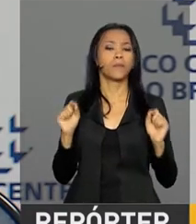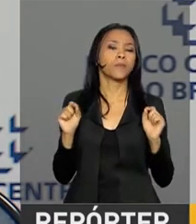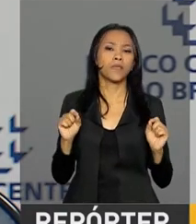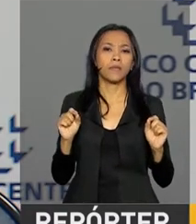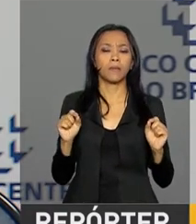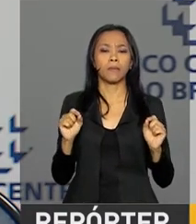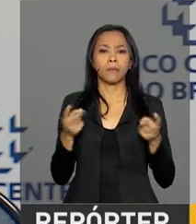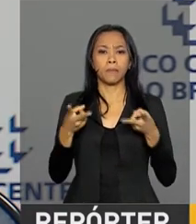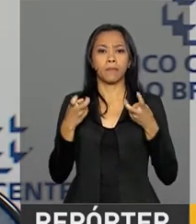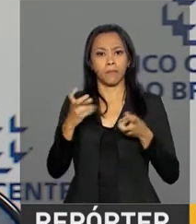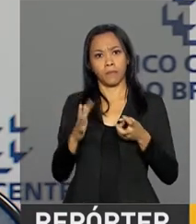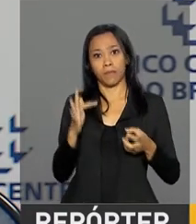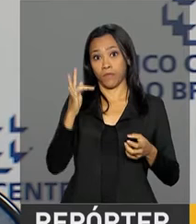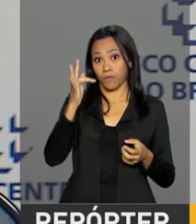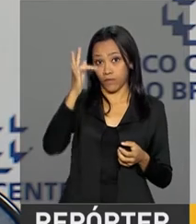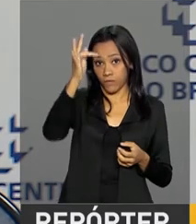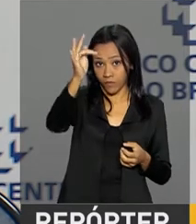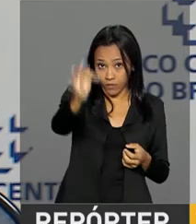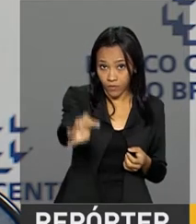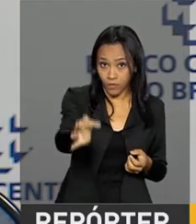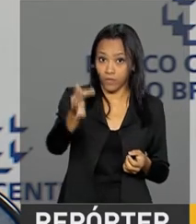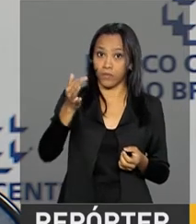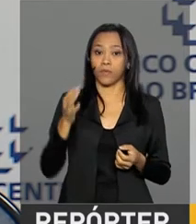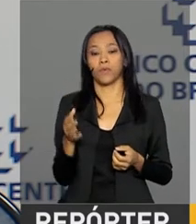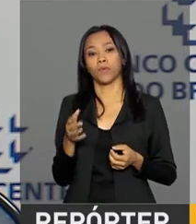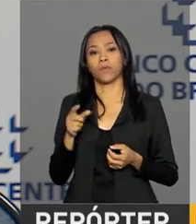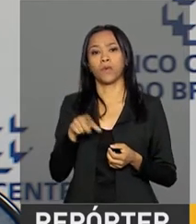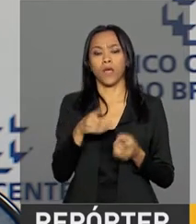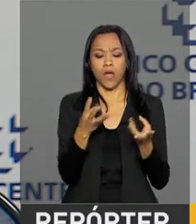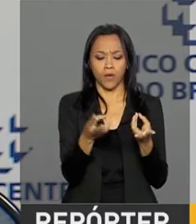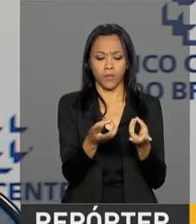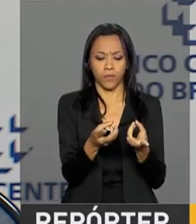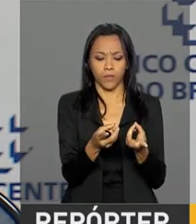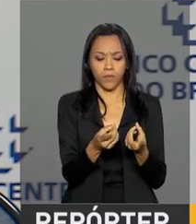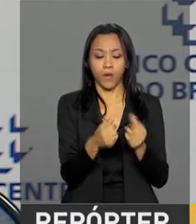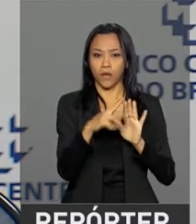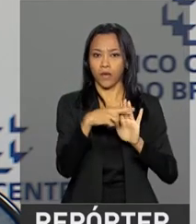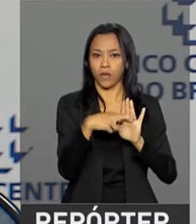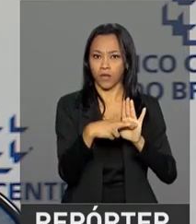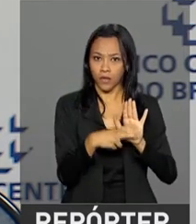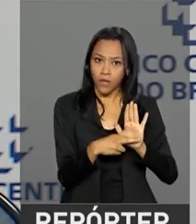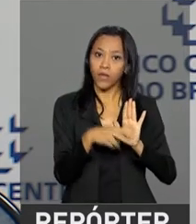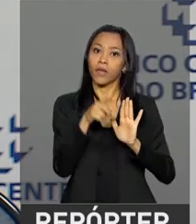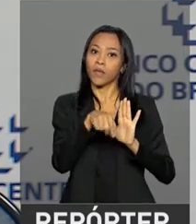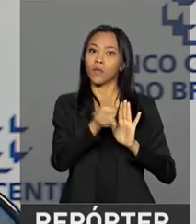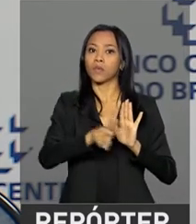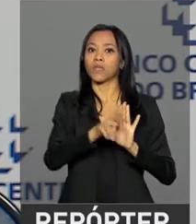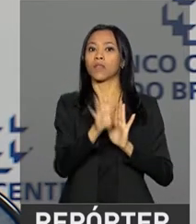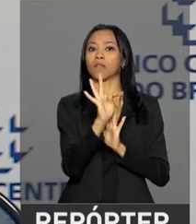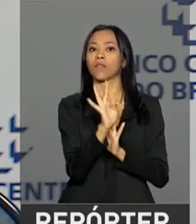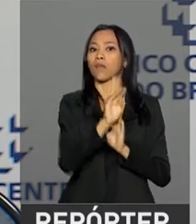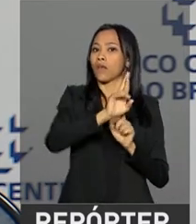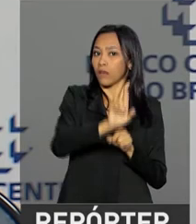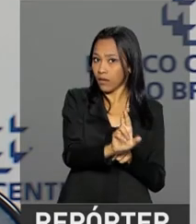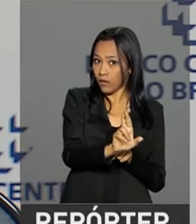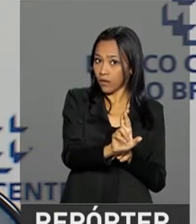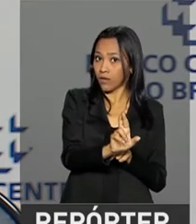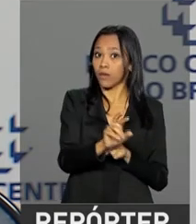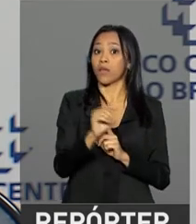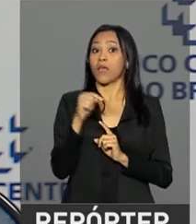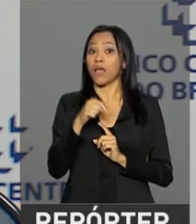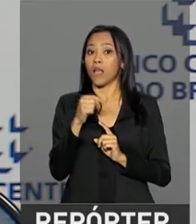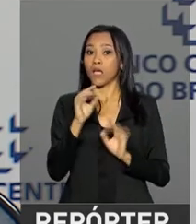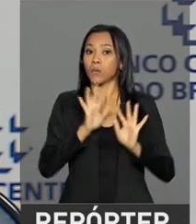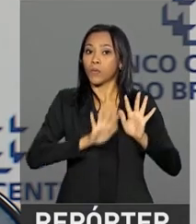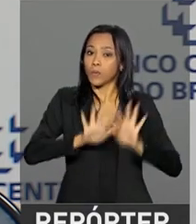futuro na representatividade da base de dados que são usadas para o cálculo da tr ela tomou o cuidado de